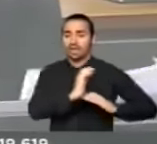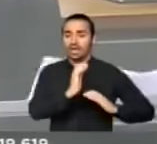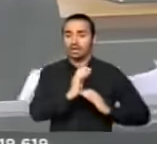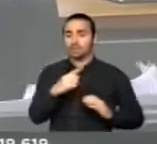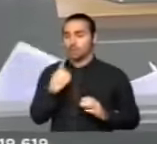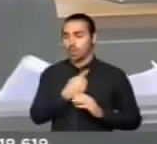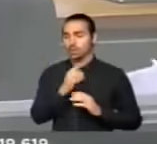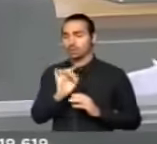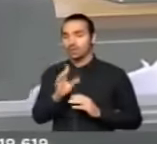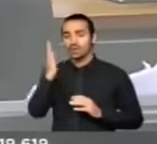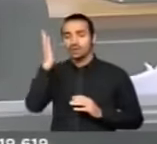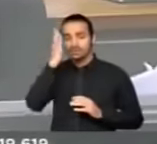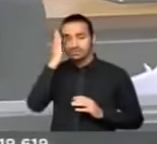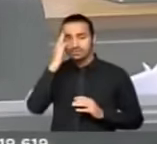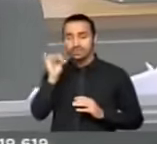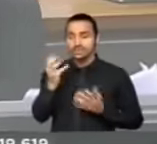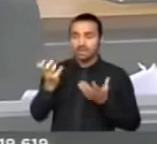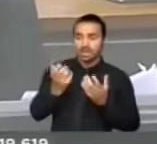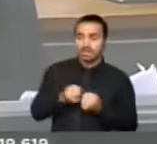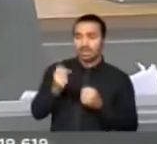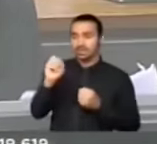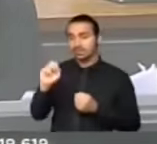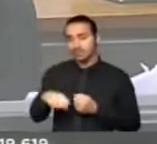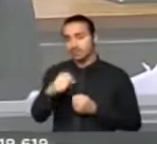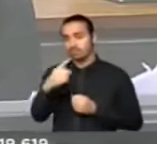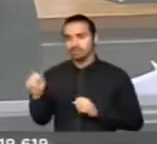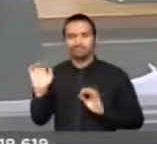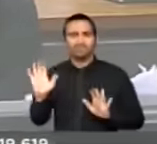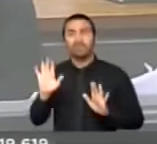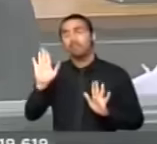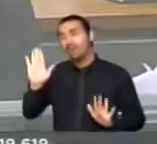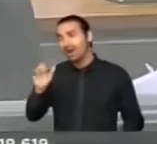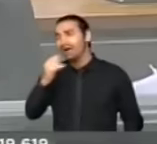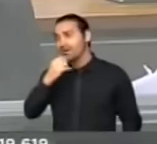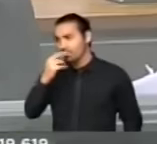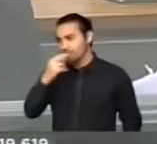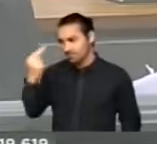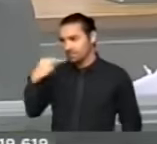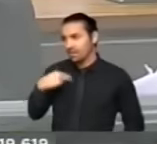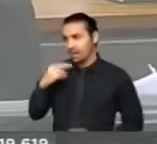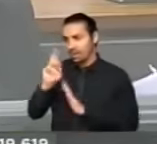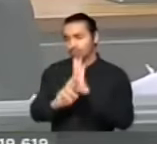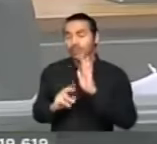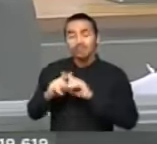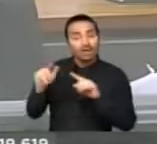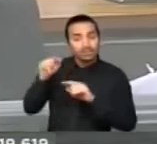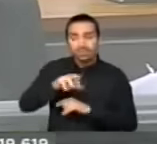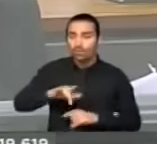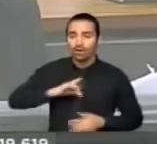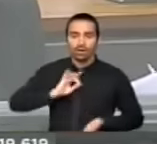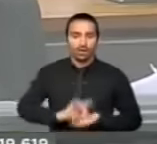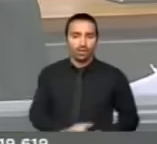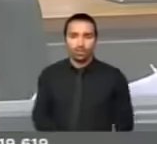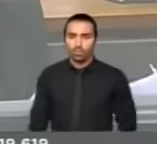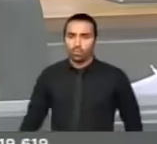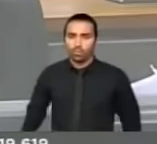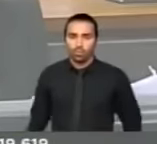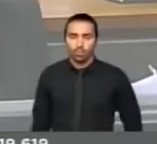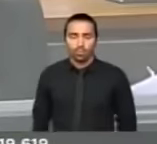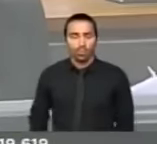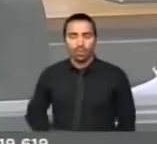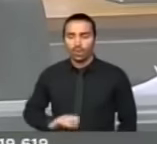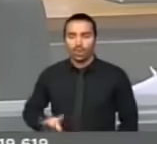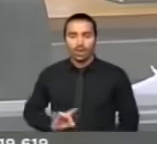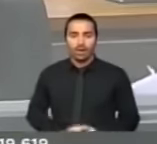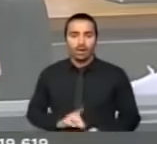só a admissibilidade. Mas isso, relator, na verdade, não é real, entende? Não é